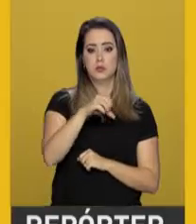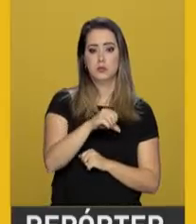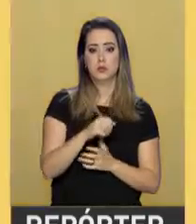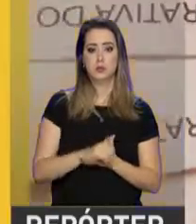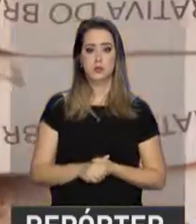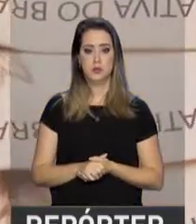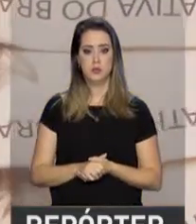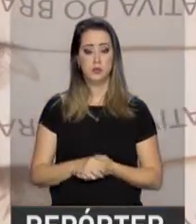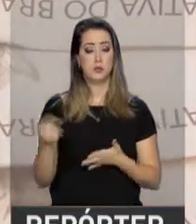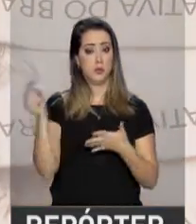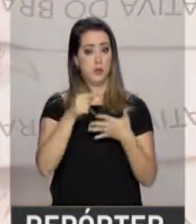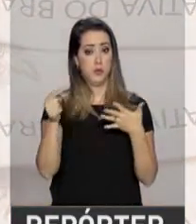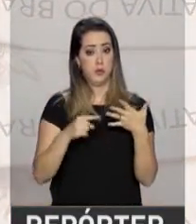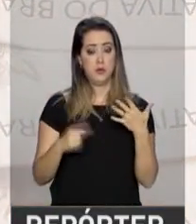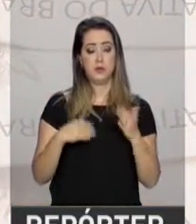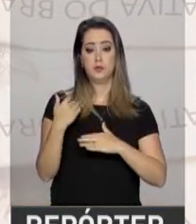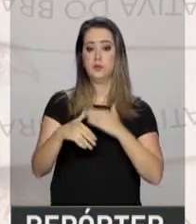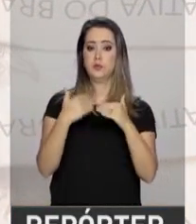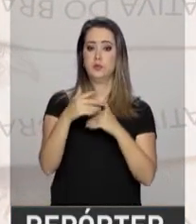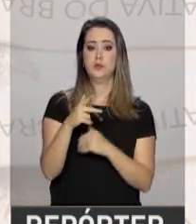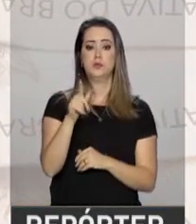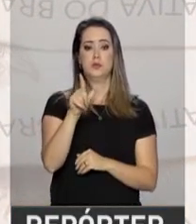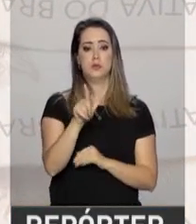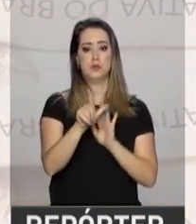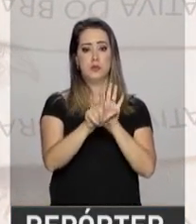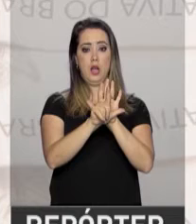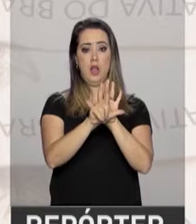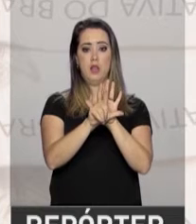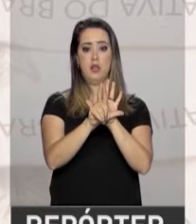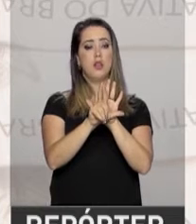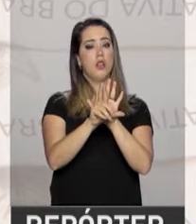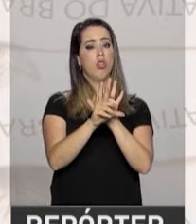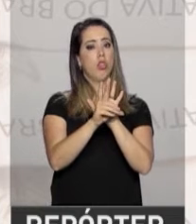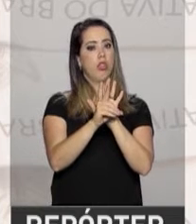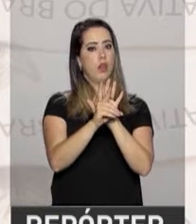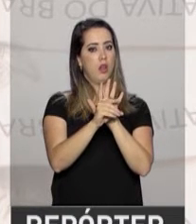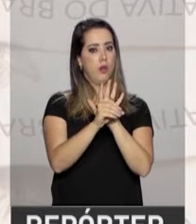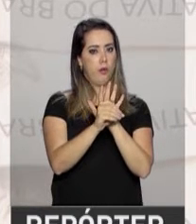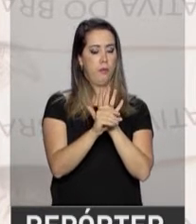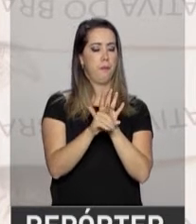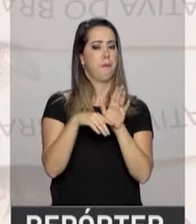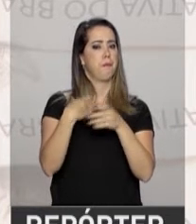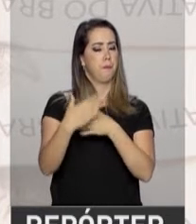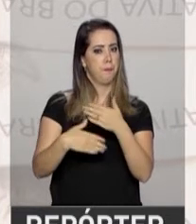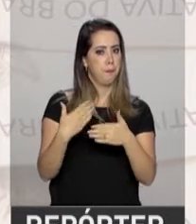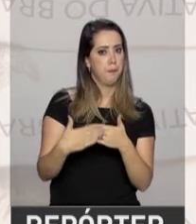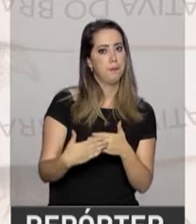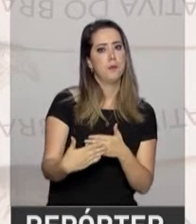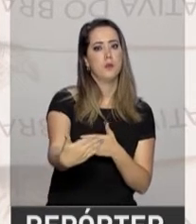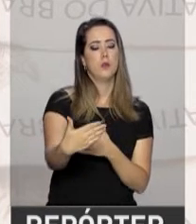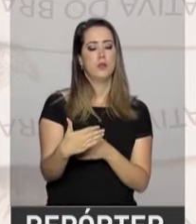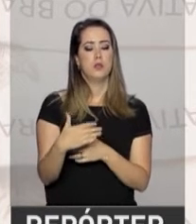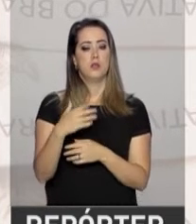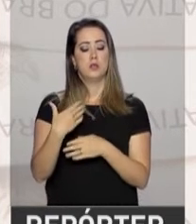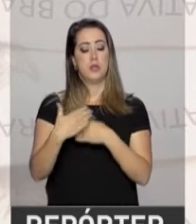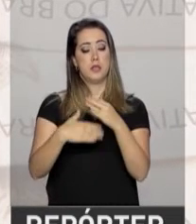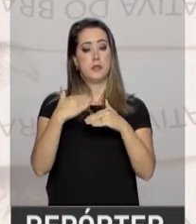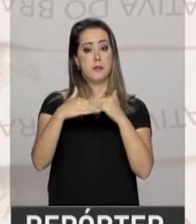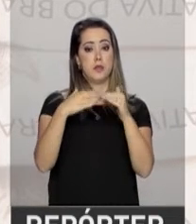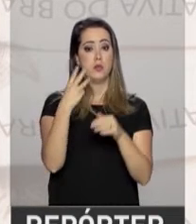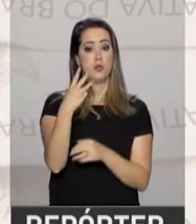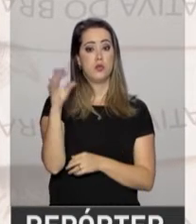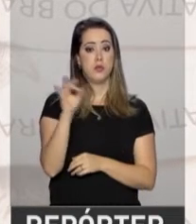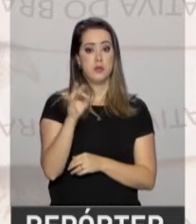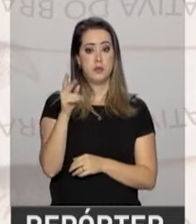entre as projeções do projeto da ele deu para os próximos anos está de um crescimento em 2019 de 3%